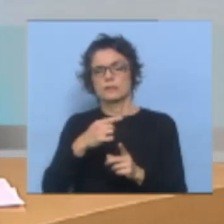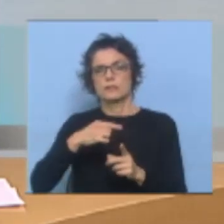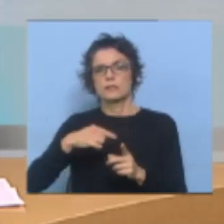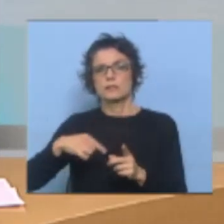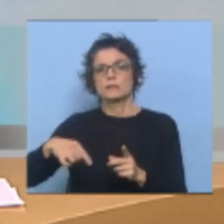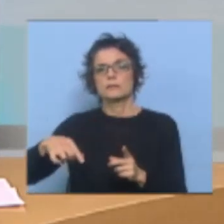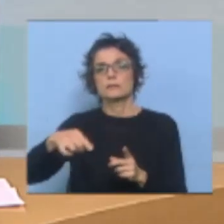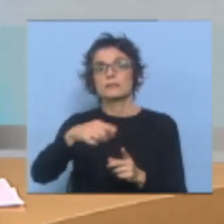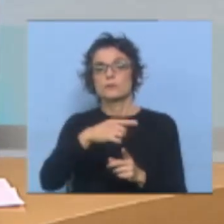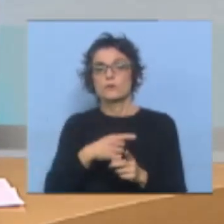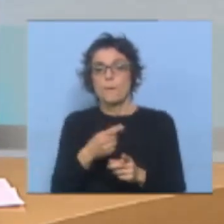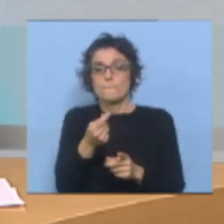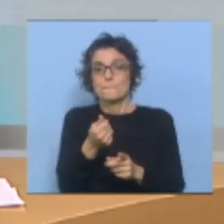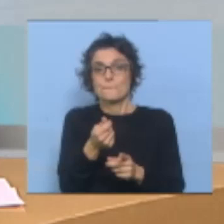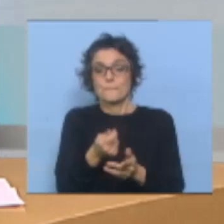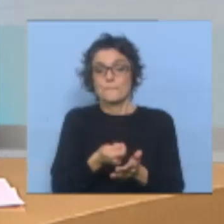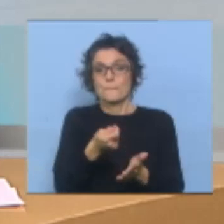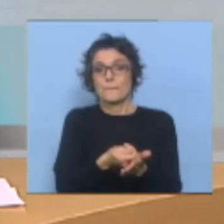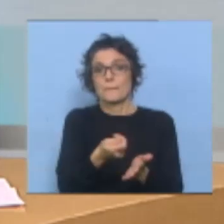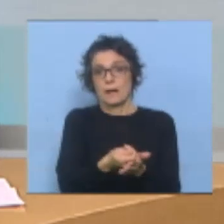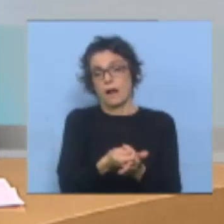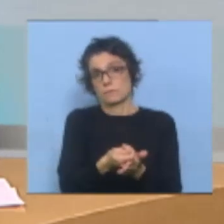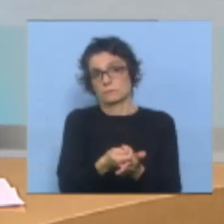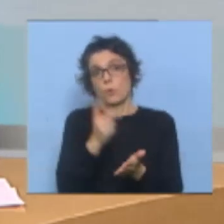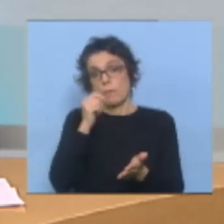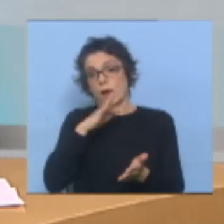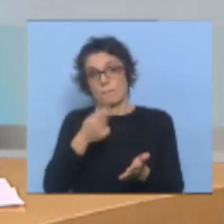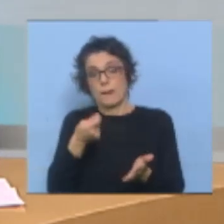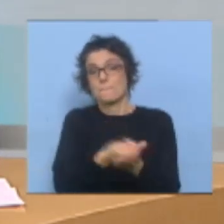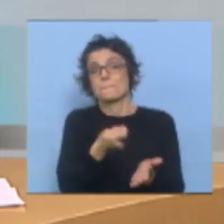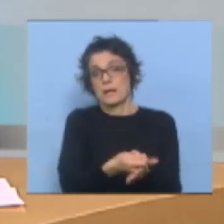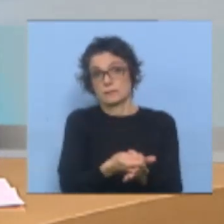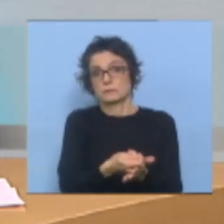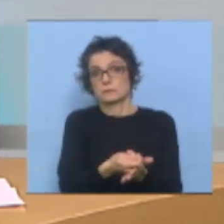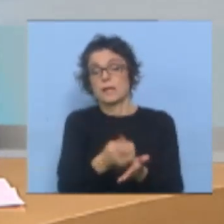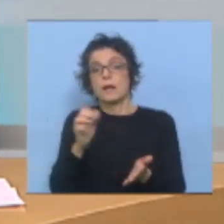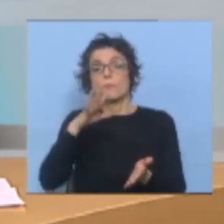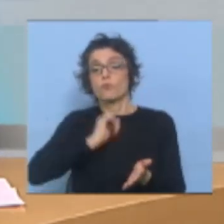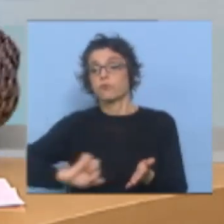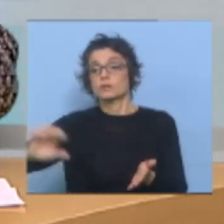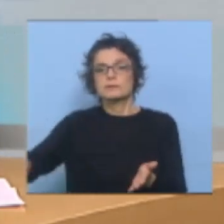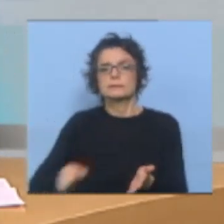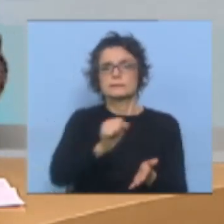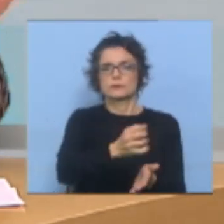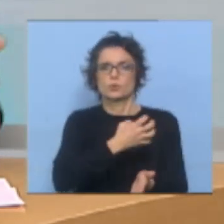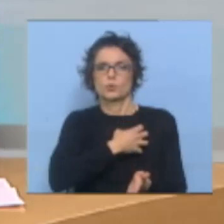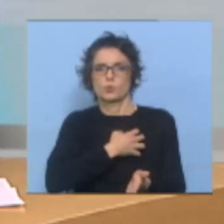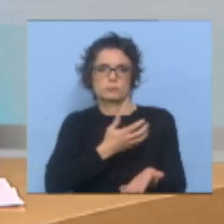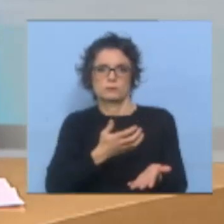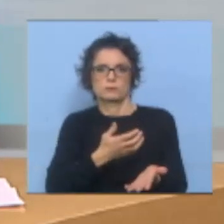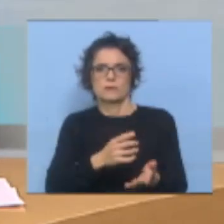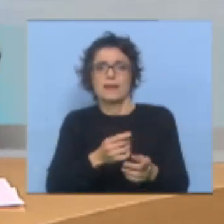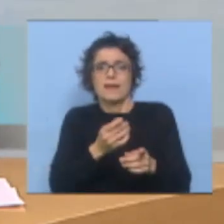tenham jeito nenhum para jogar futebol. Não é? Portanto, é o sonho dos Ronaldos, que antigamente estava ao